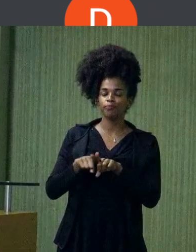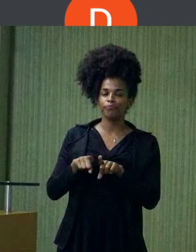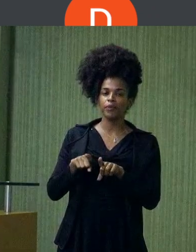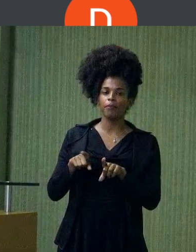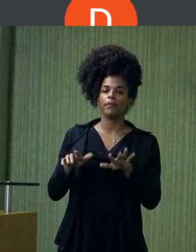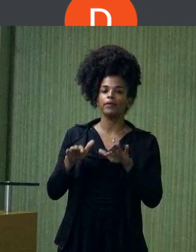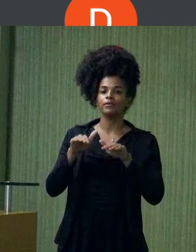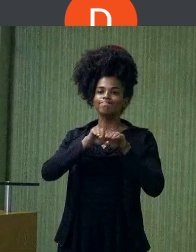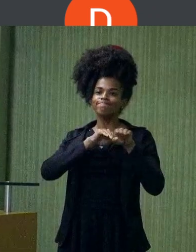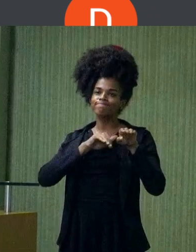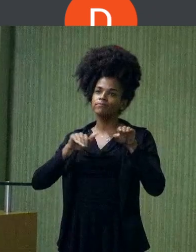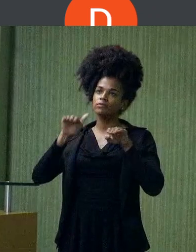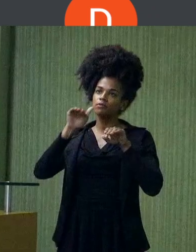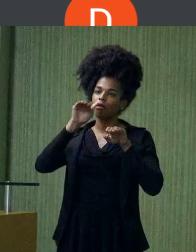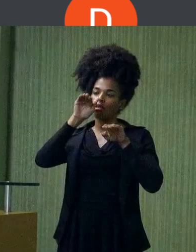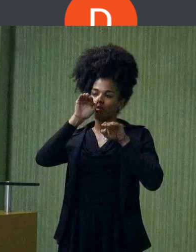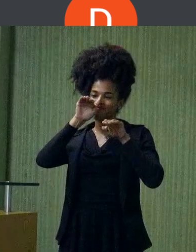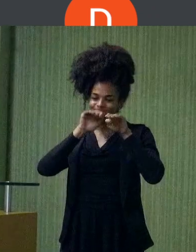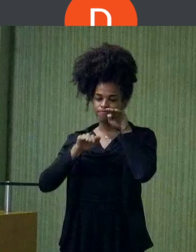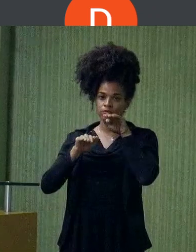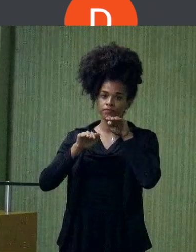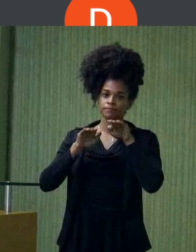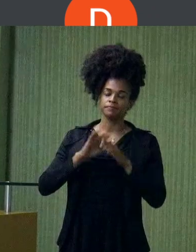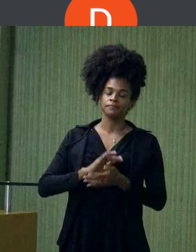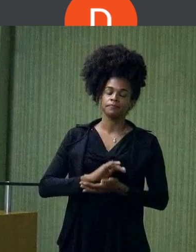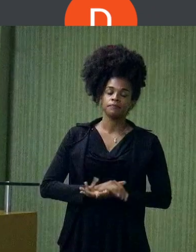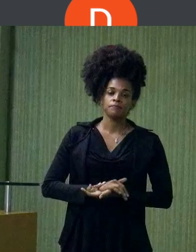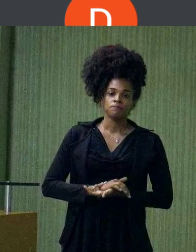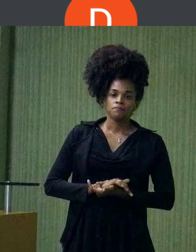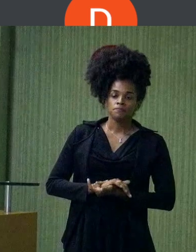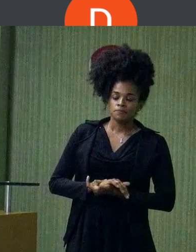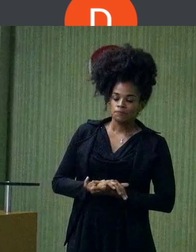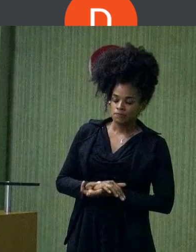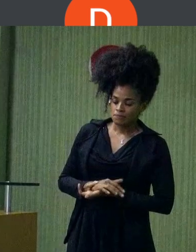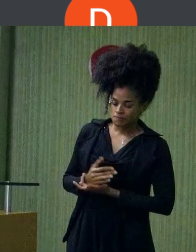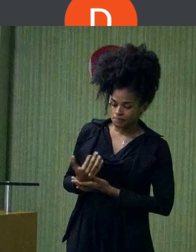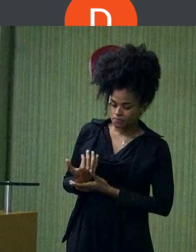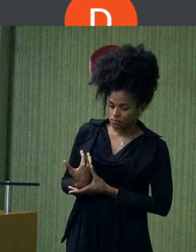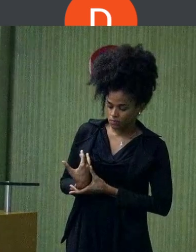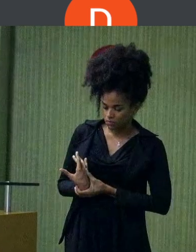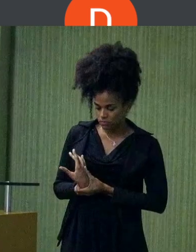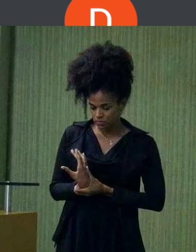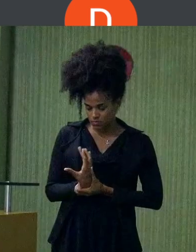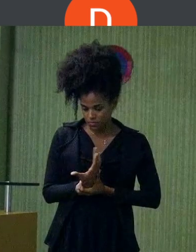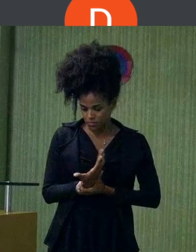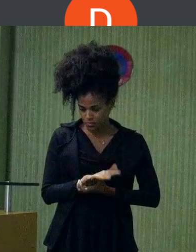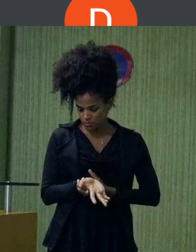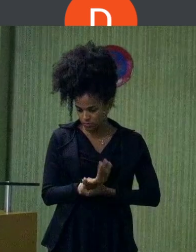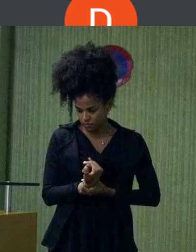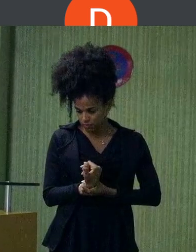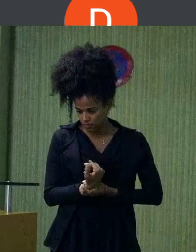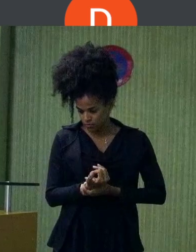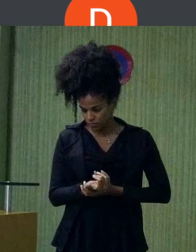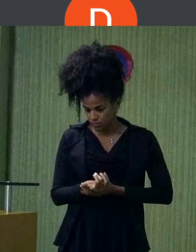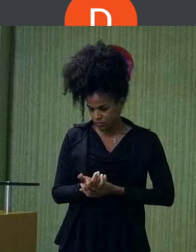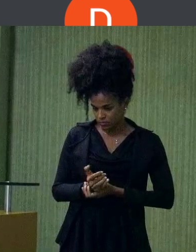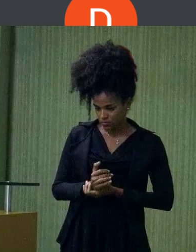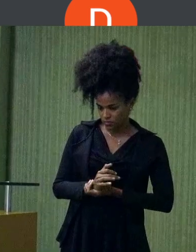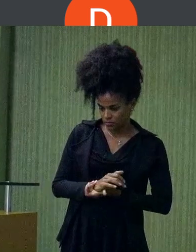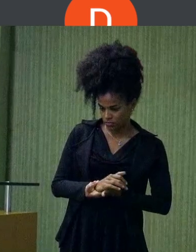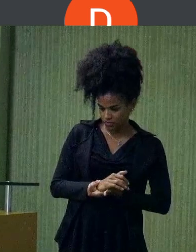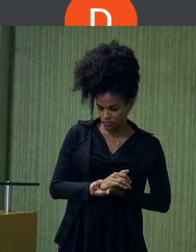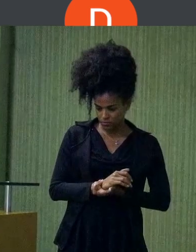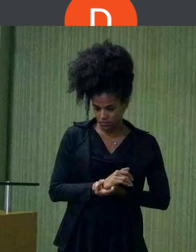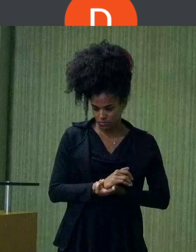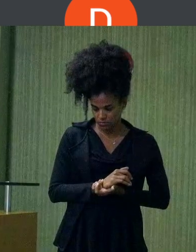meta de novo né entre os grupos sociais eh de forma que a razão dos resultados entre grupos individualmente considerado seja